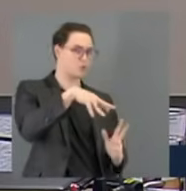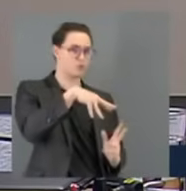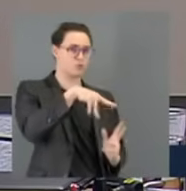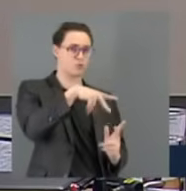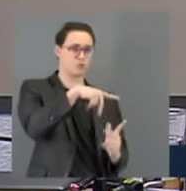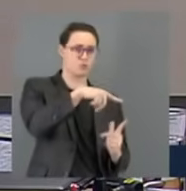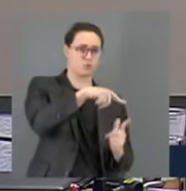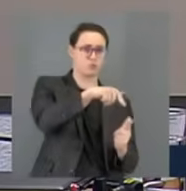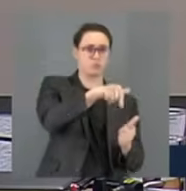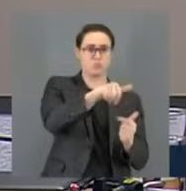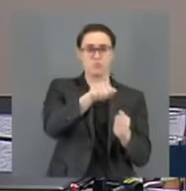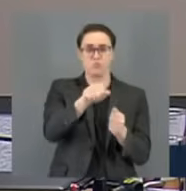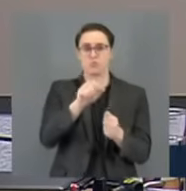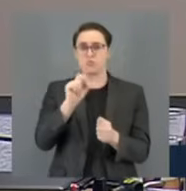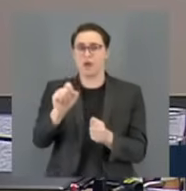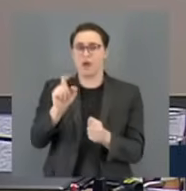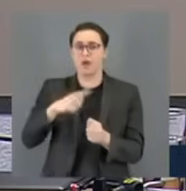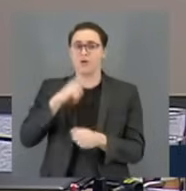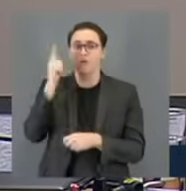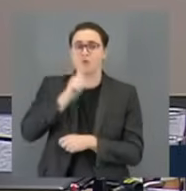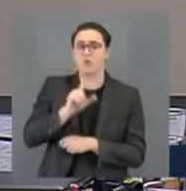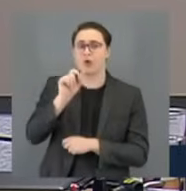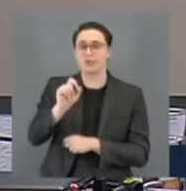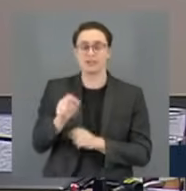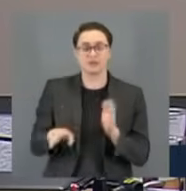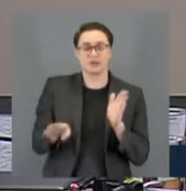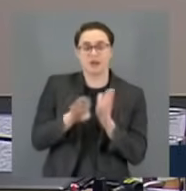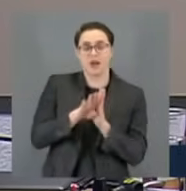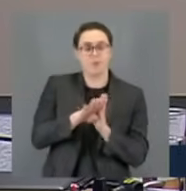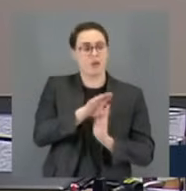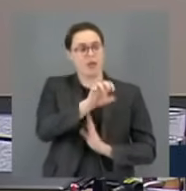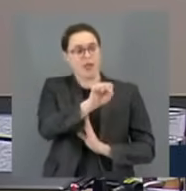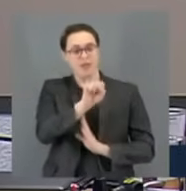atingida e alcançada pelo STF.